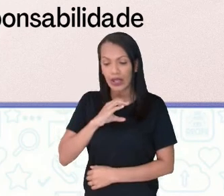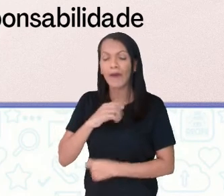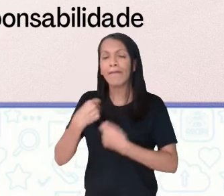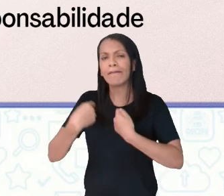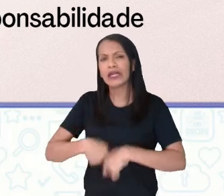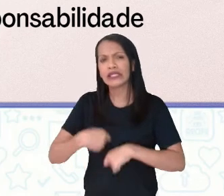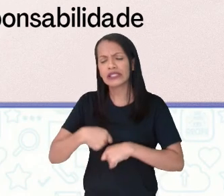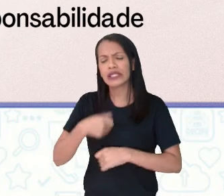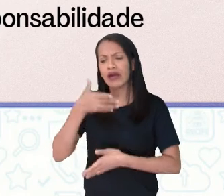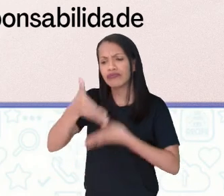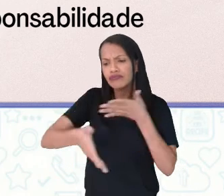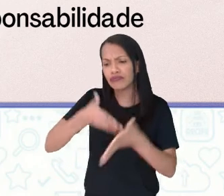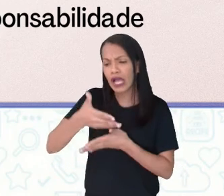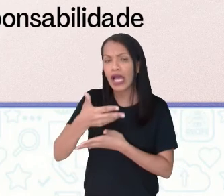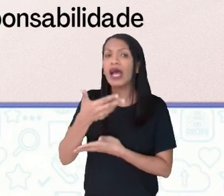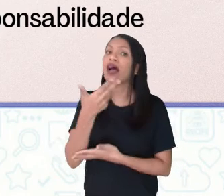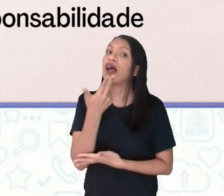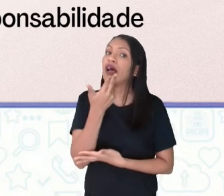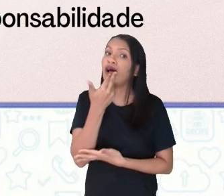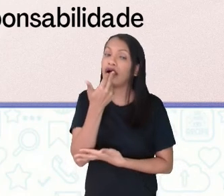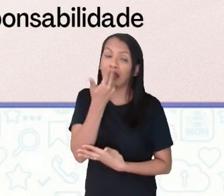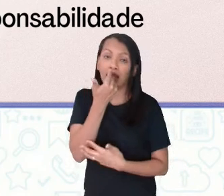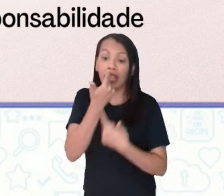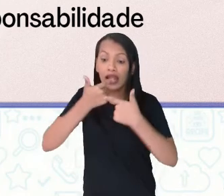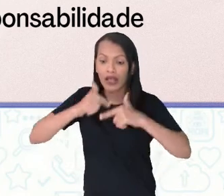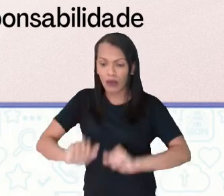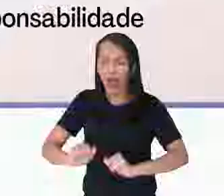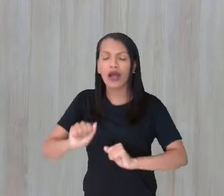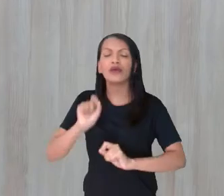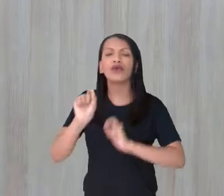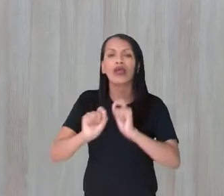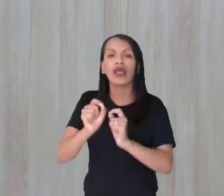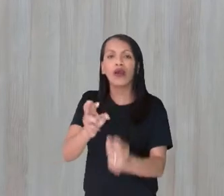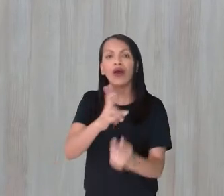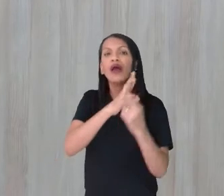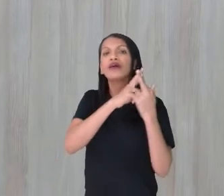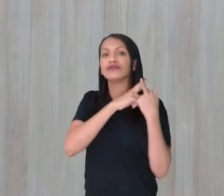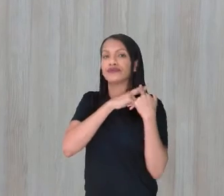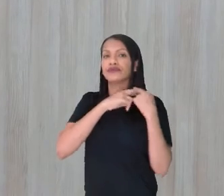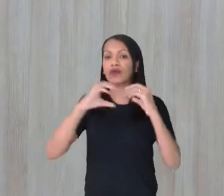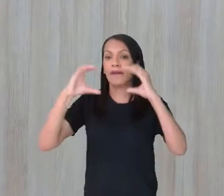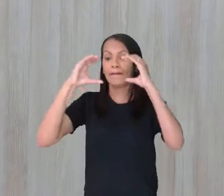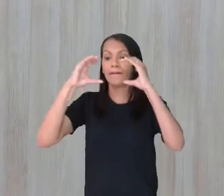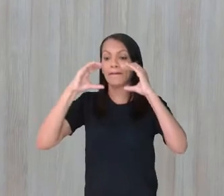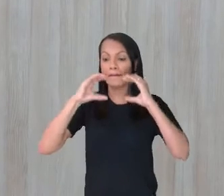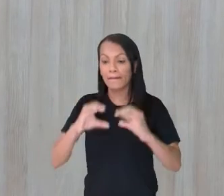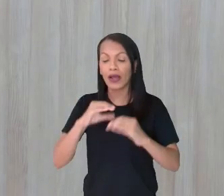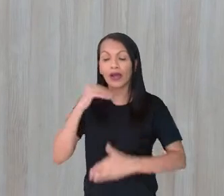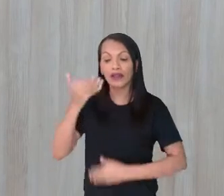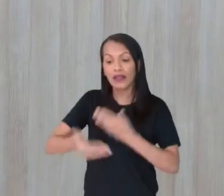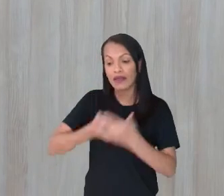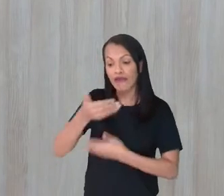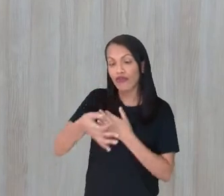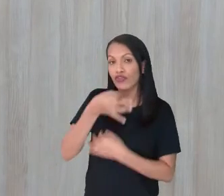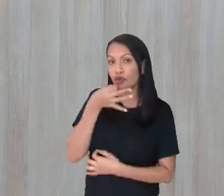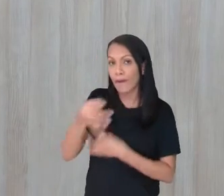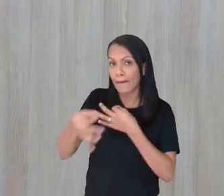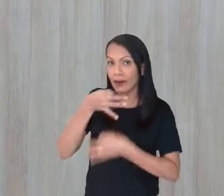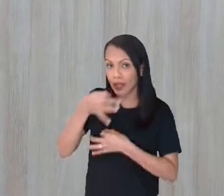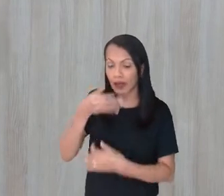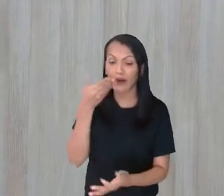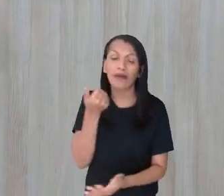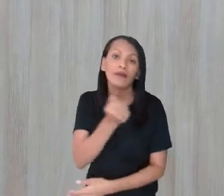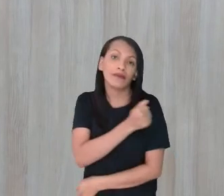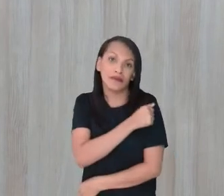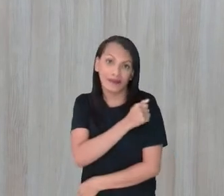saber usar a linguagem com responsabilidade. Então, foram 2 parágrafos e ela foi desenvolvendo a opinião, né? Essa estudante